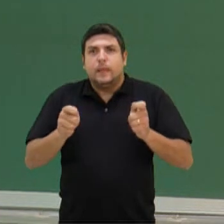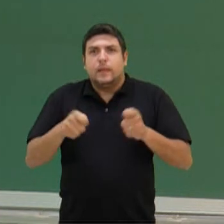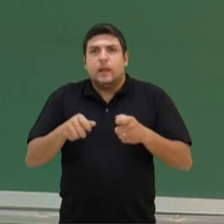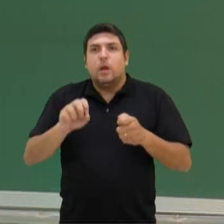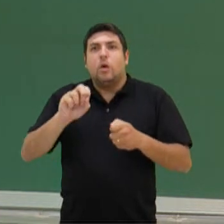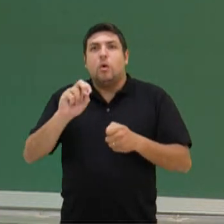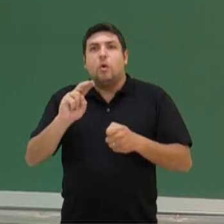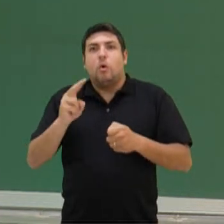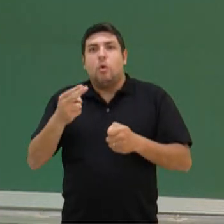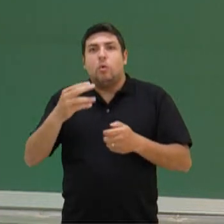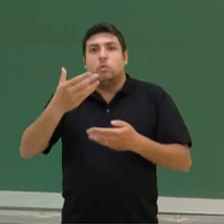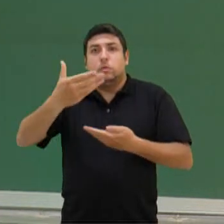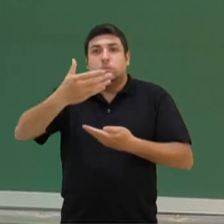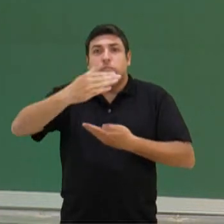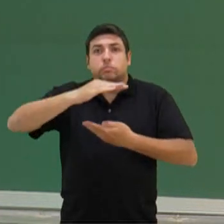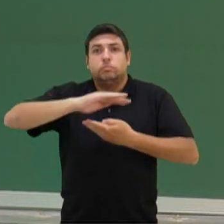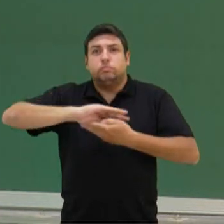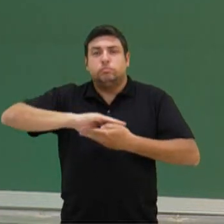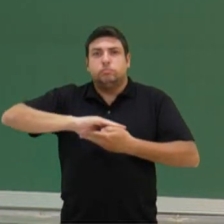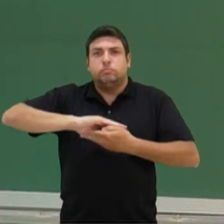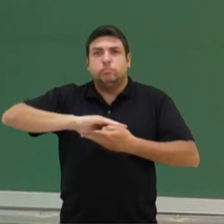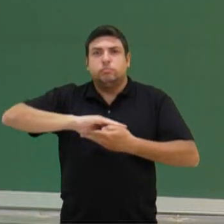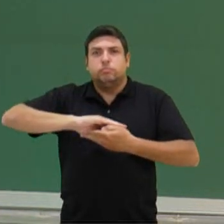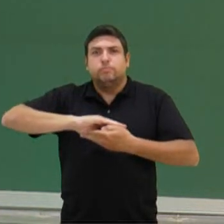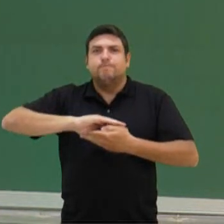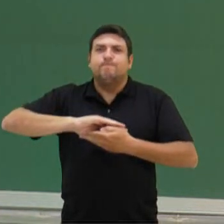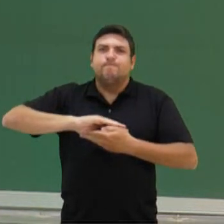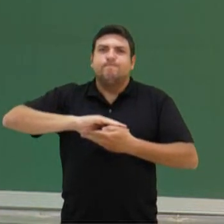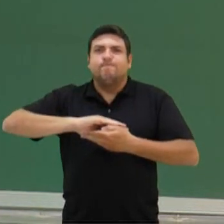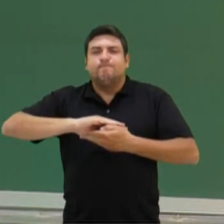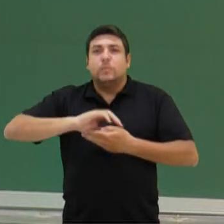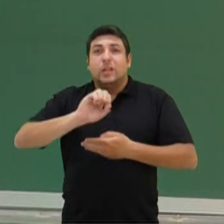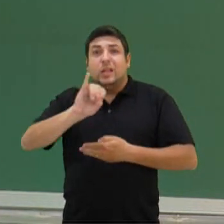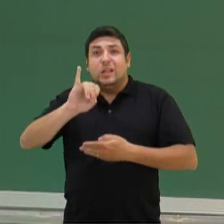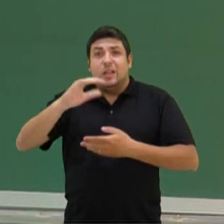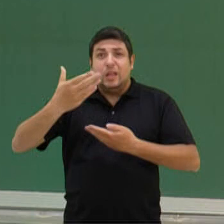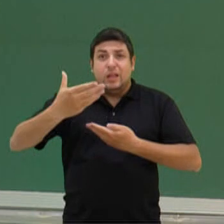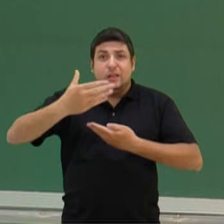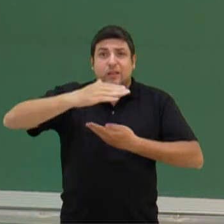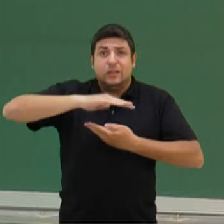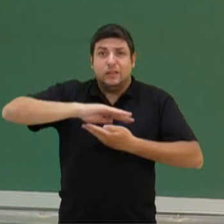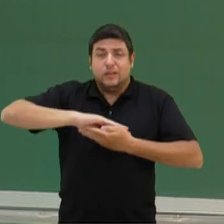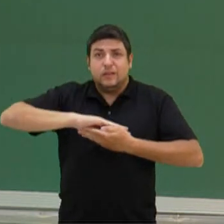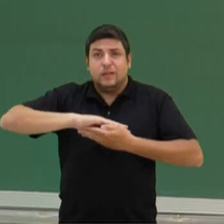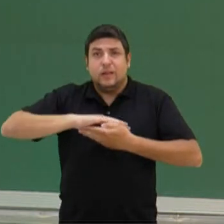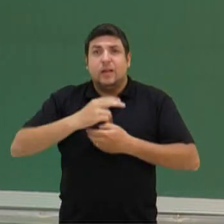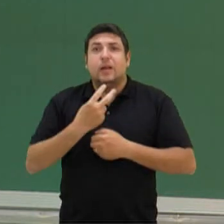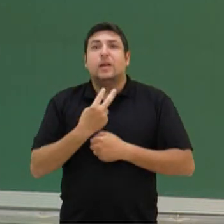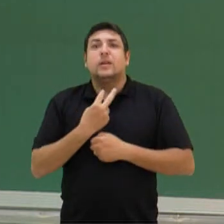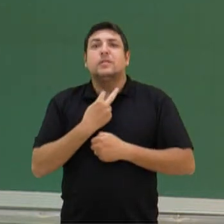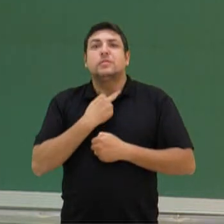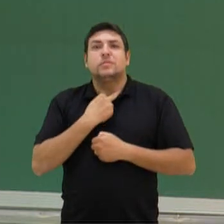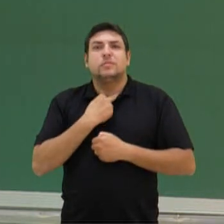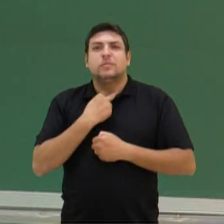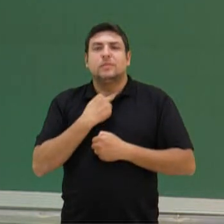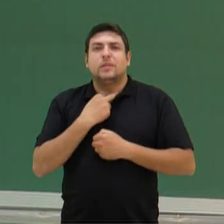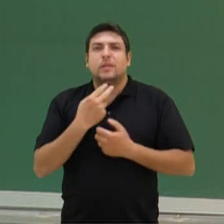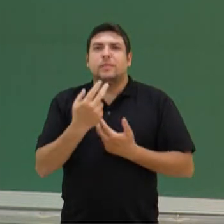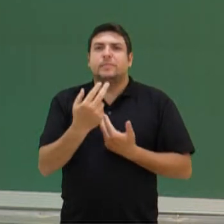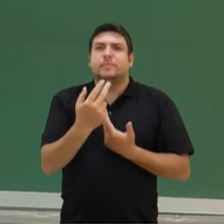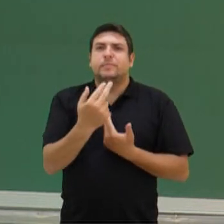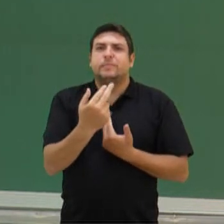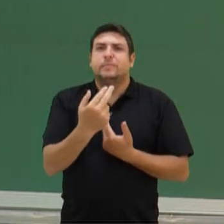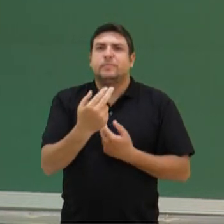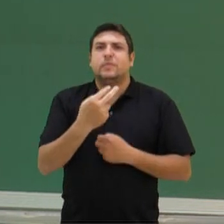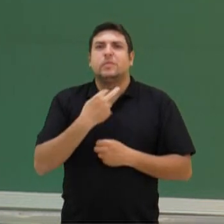baixo, então não ia ficar simétrico, não ia ficar padrão, né?